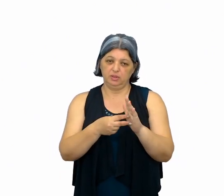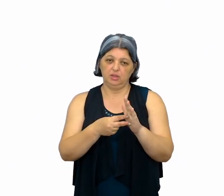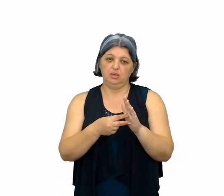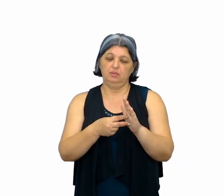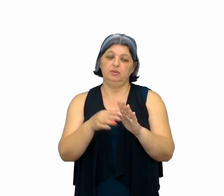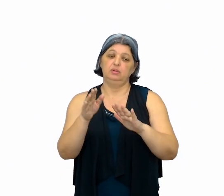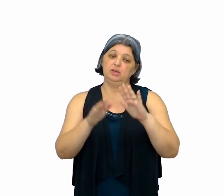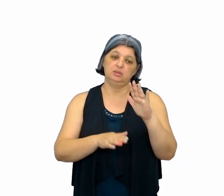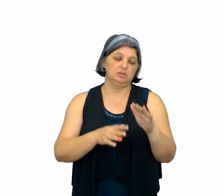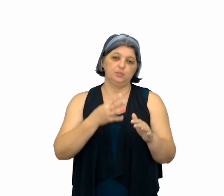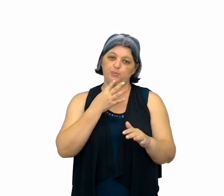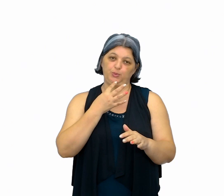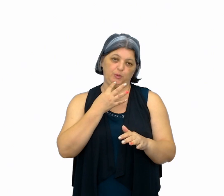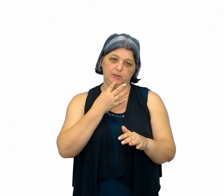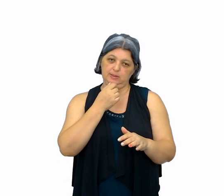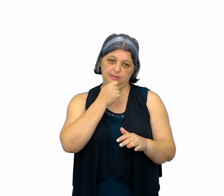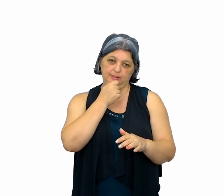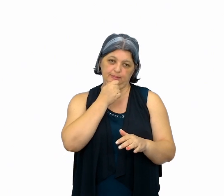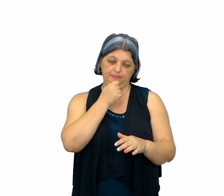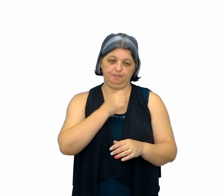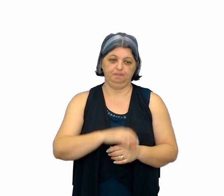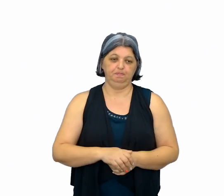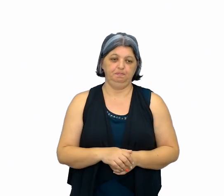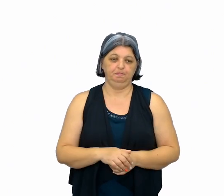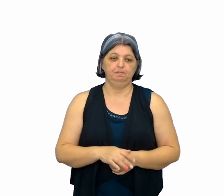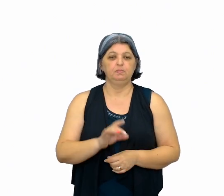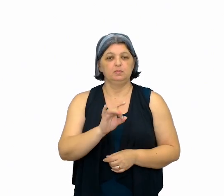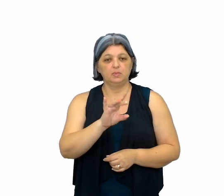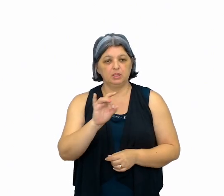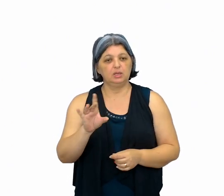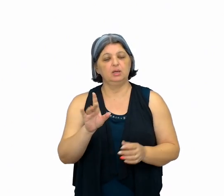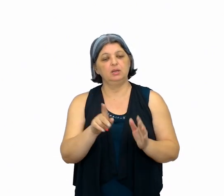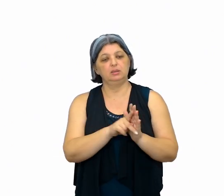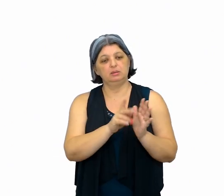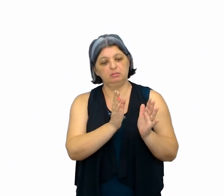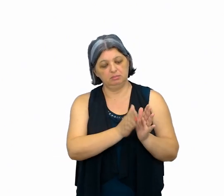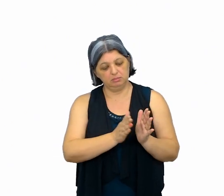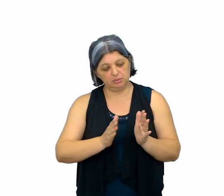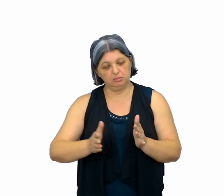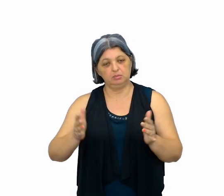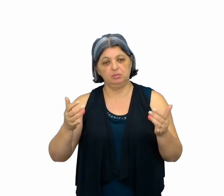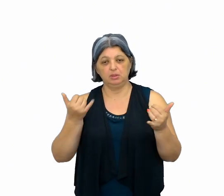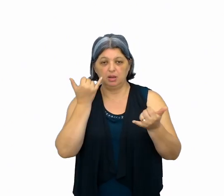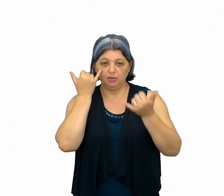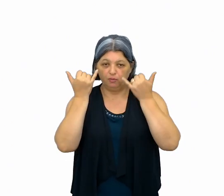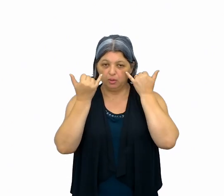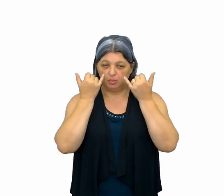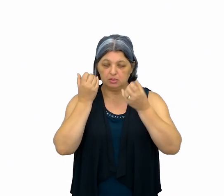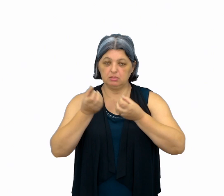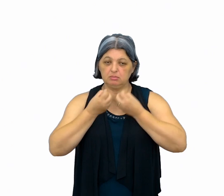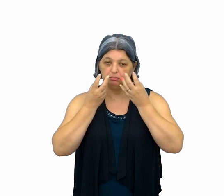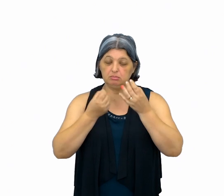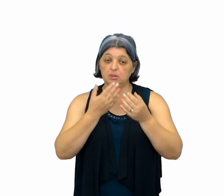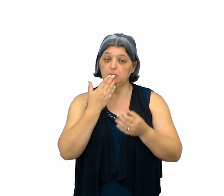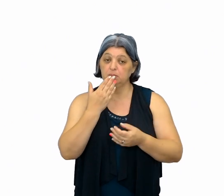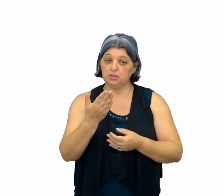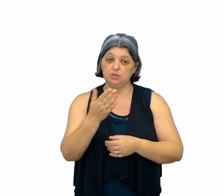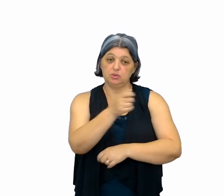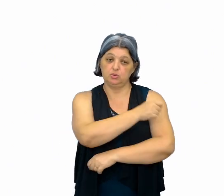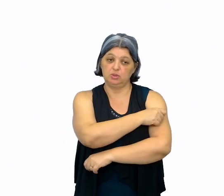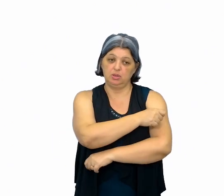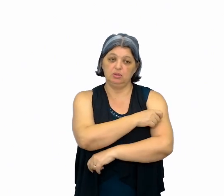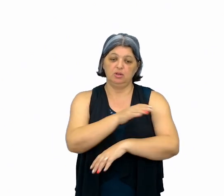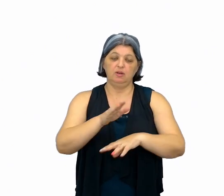ser desconhecido. A cada bloco de informações lido, pedir aos estudantes que façam um